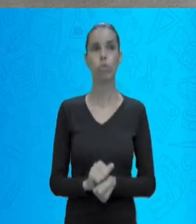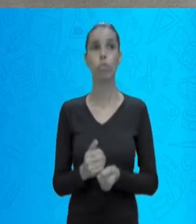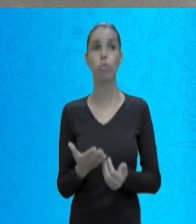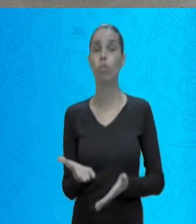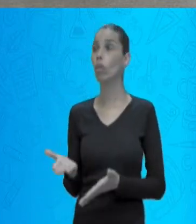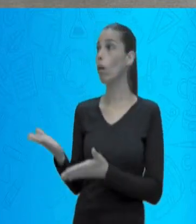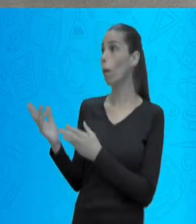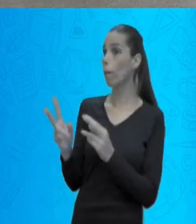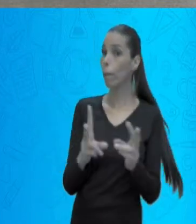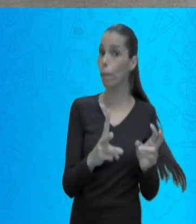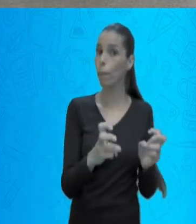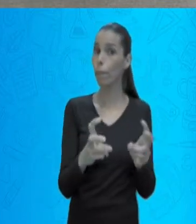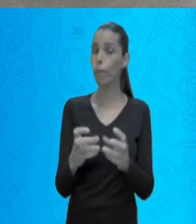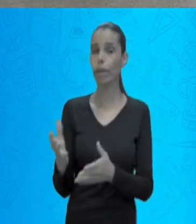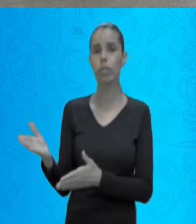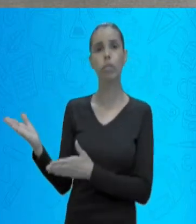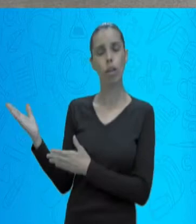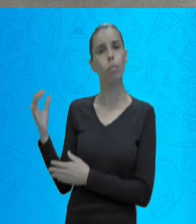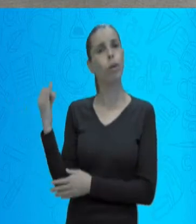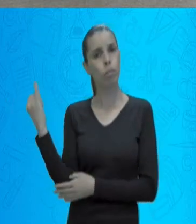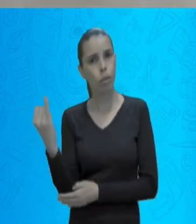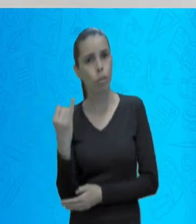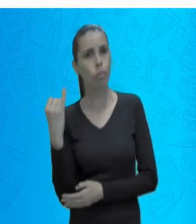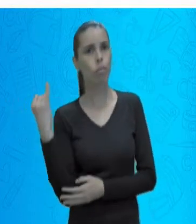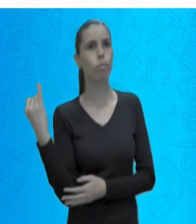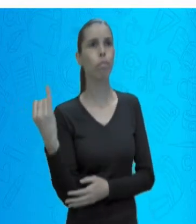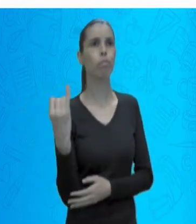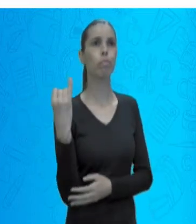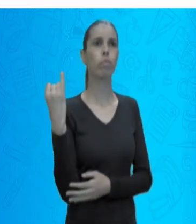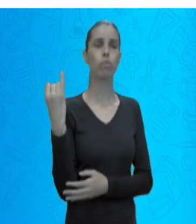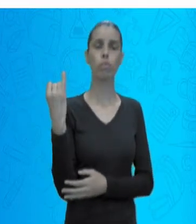quê? Aqui, esse personagem está dizendo assim, no